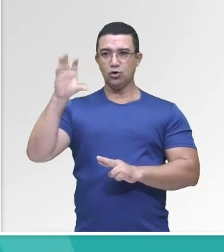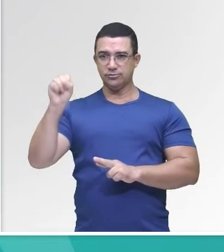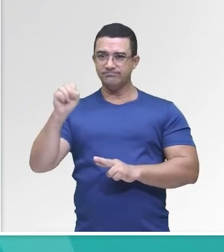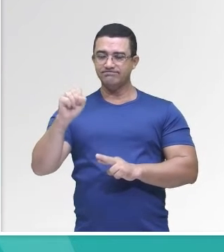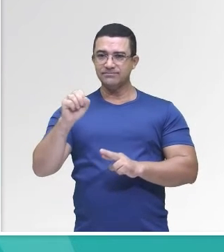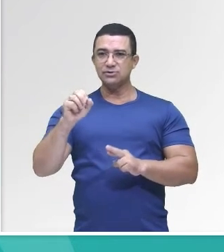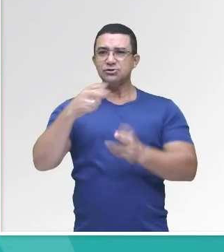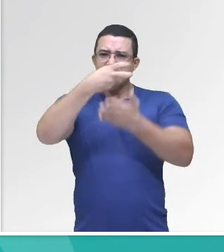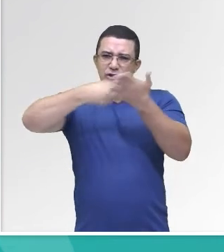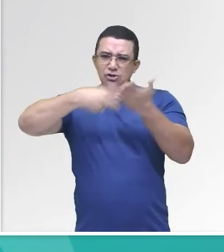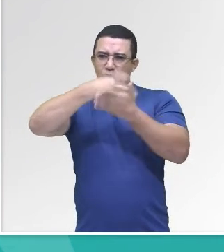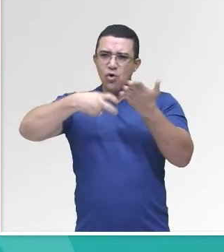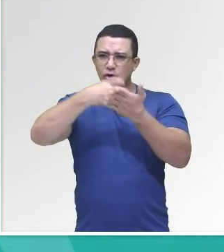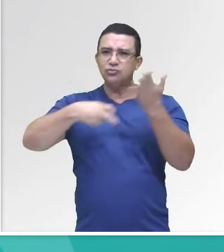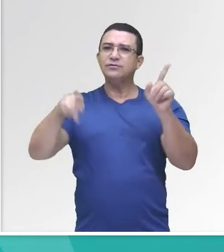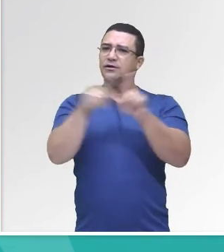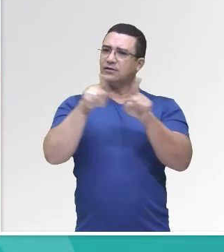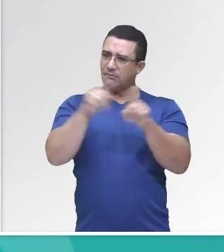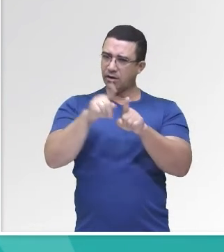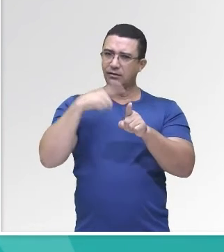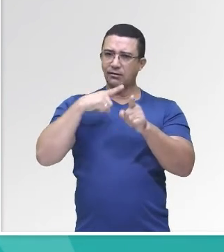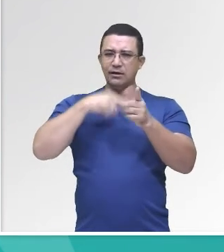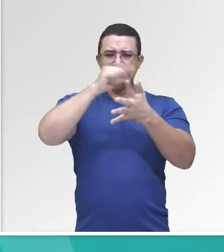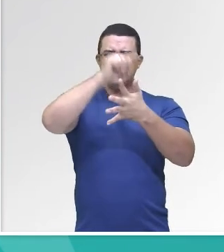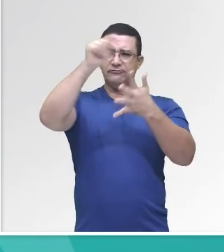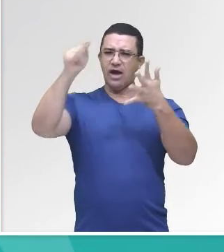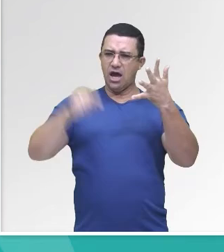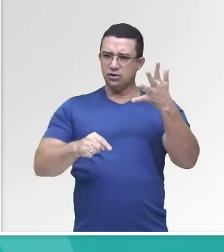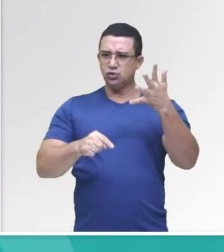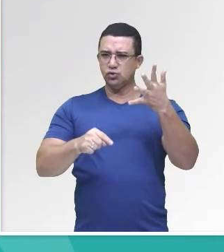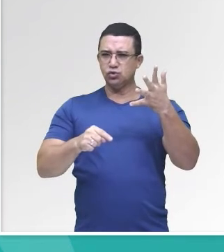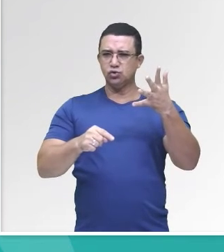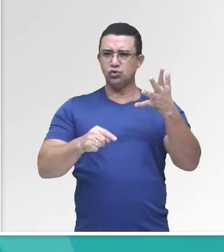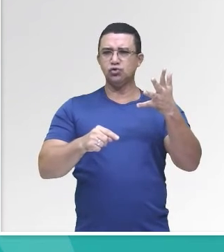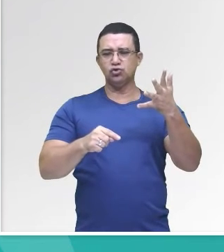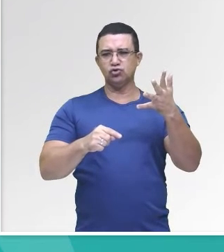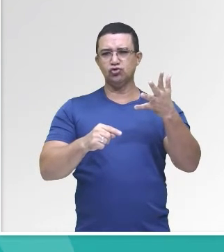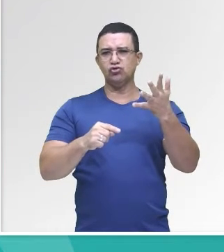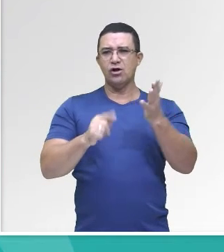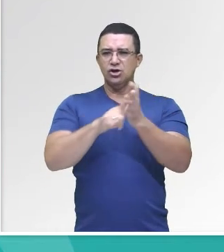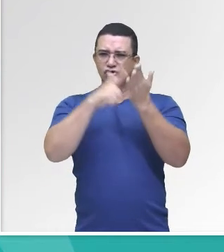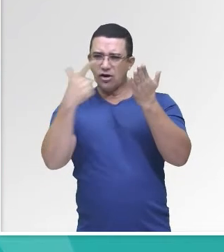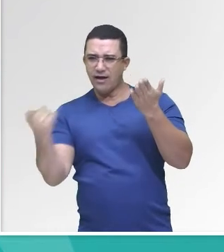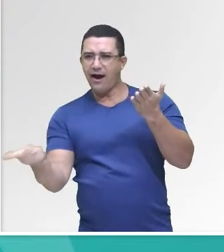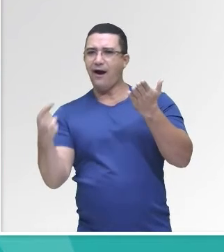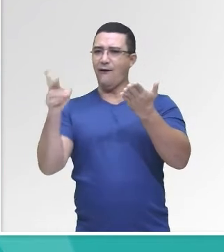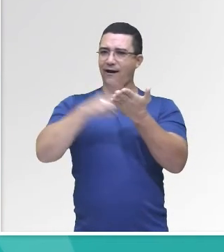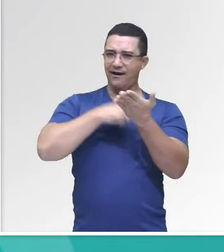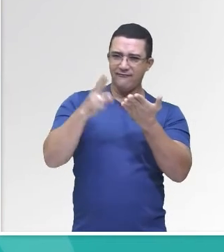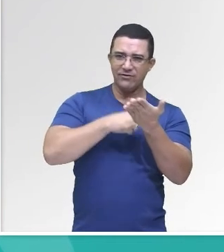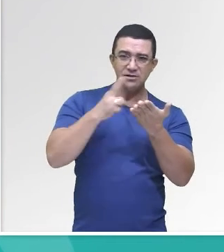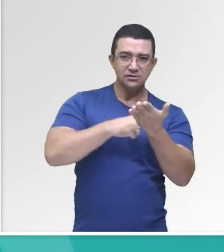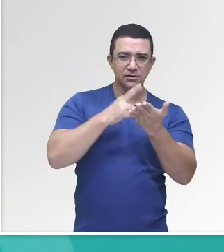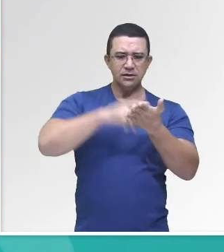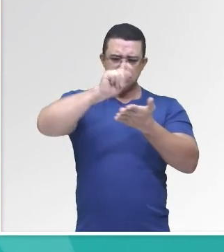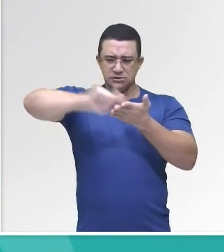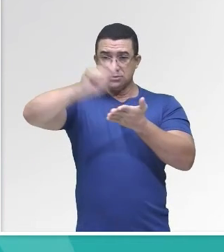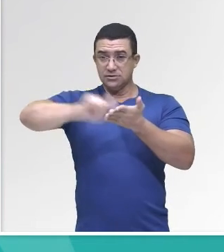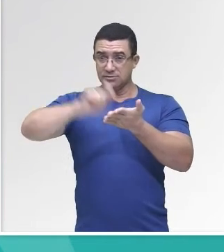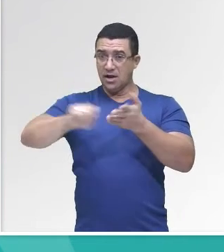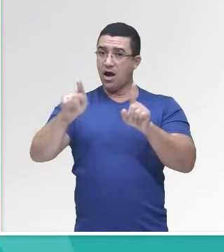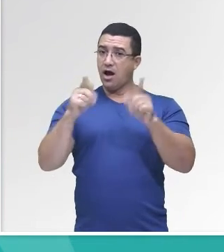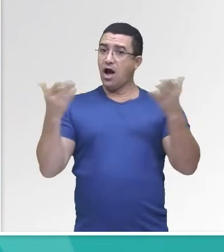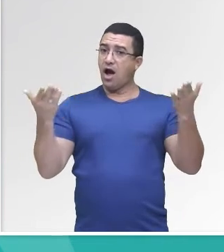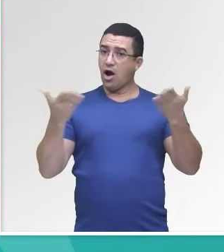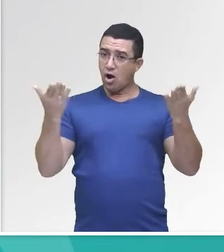se incluyen en diversas publicaciones escritas. Pero ahora es mucho más fácil